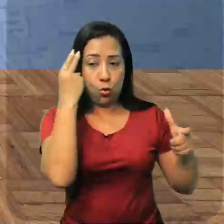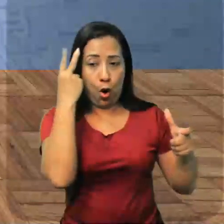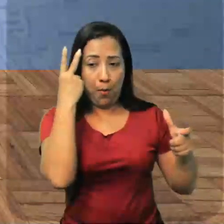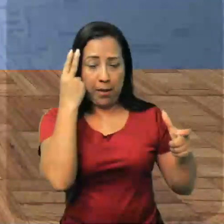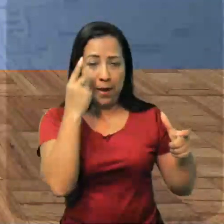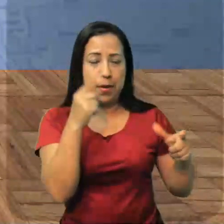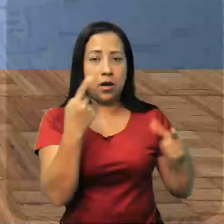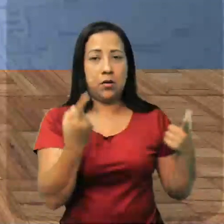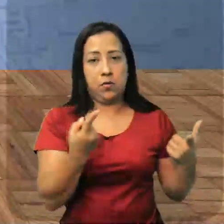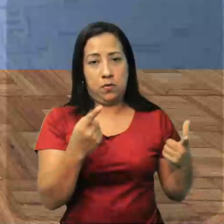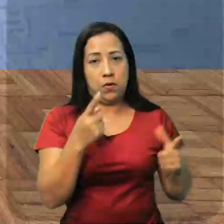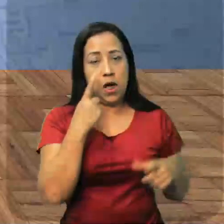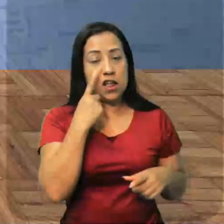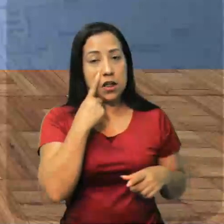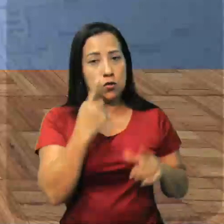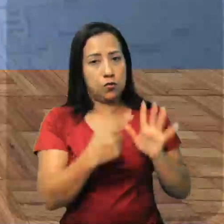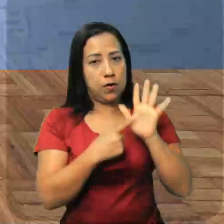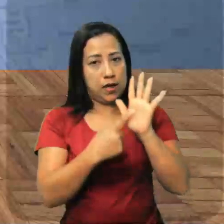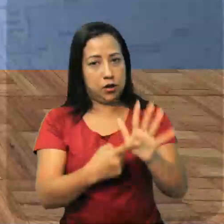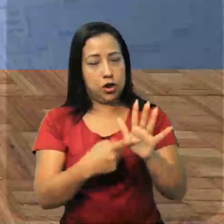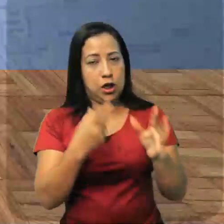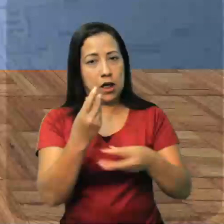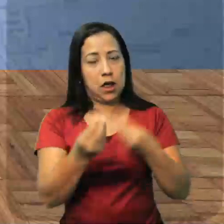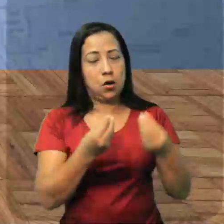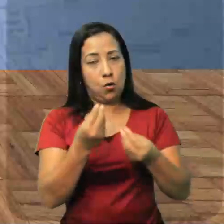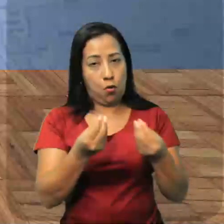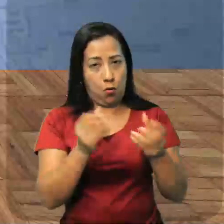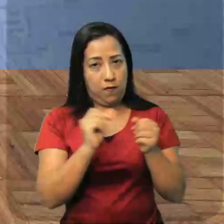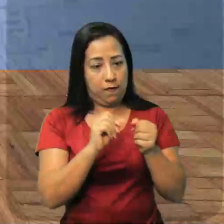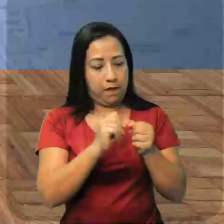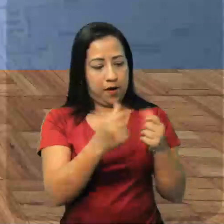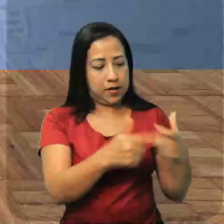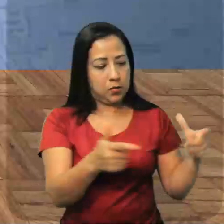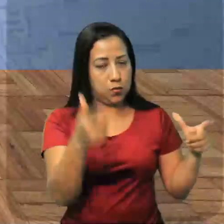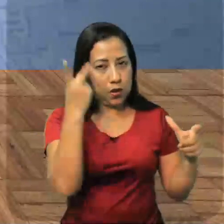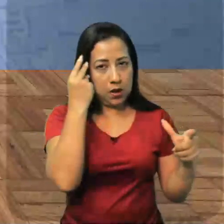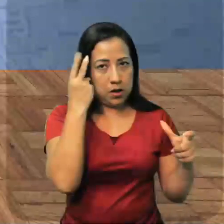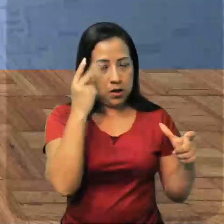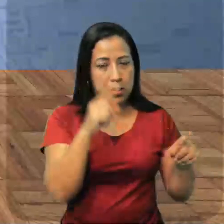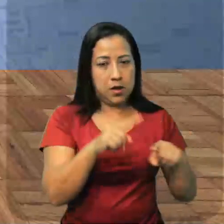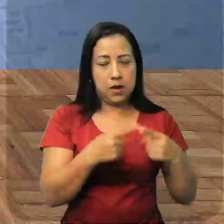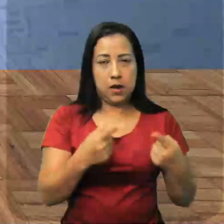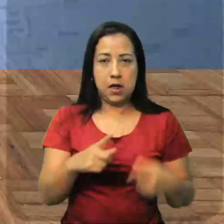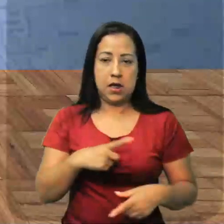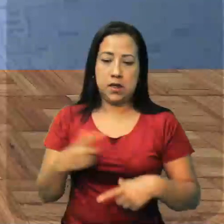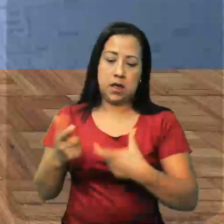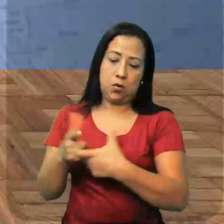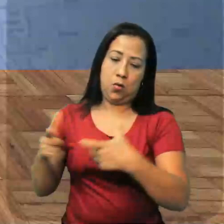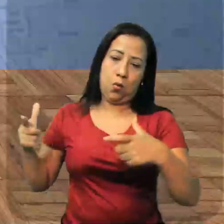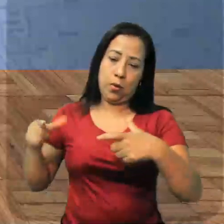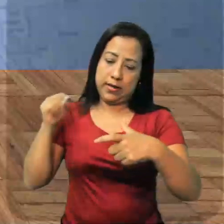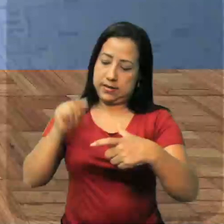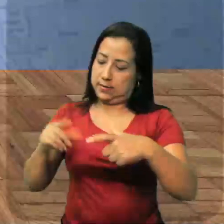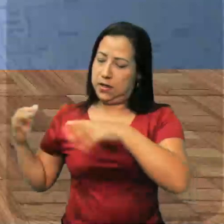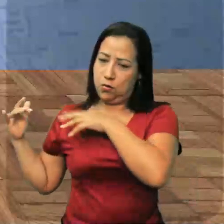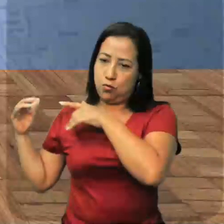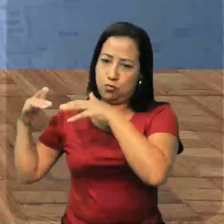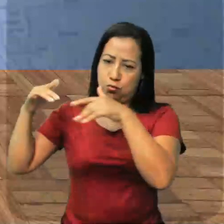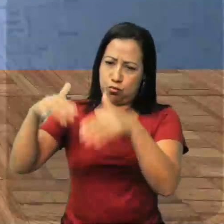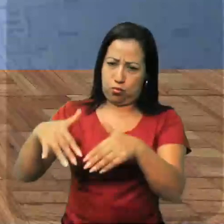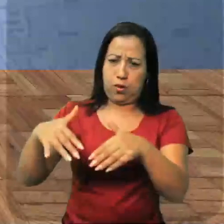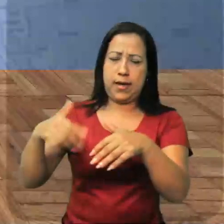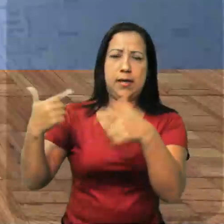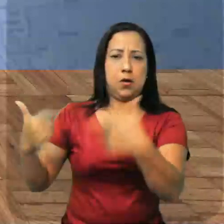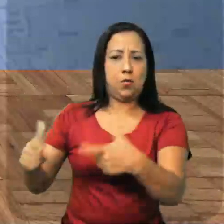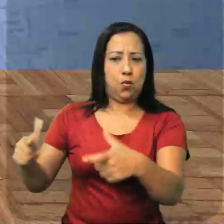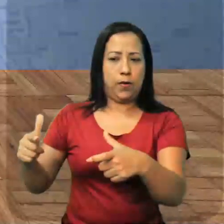vimos várias formulazinhas aí, como é que faz isso, e temos a análise do crescimento migratório. Agora, uma